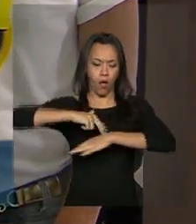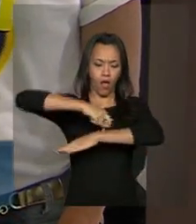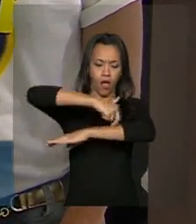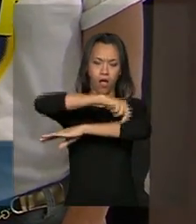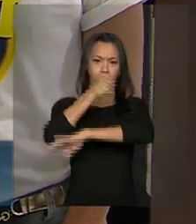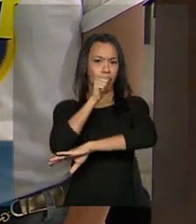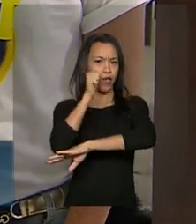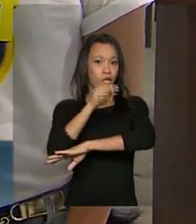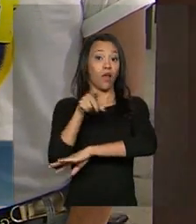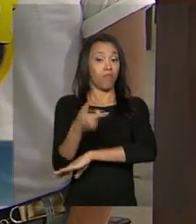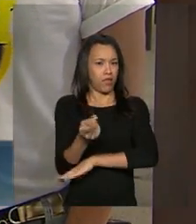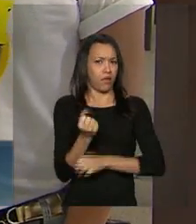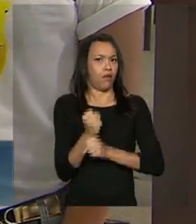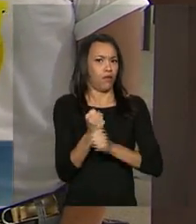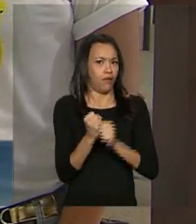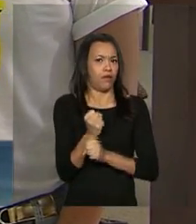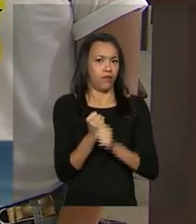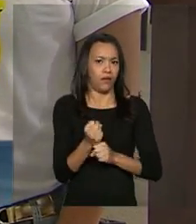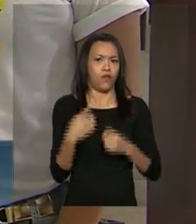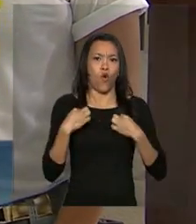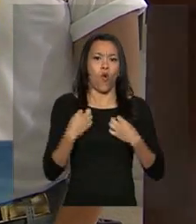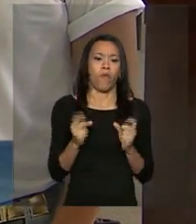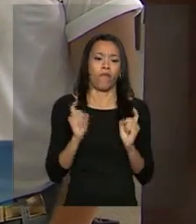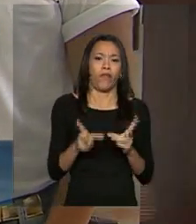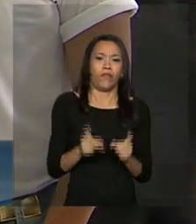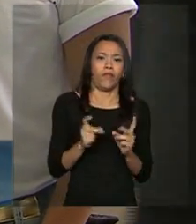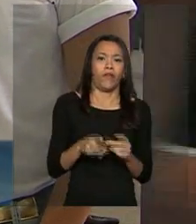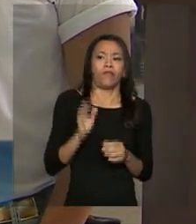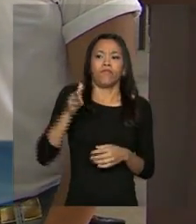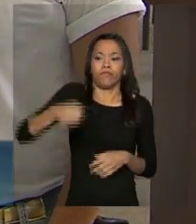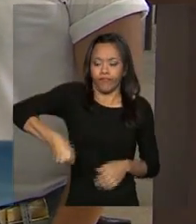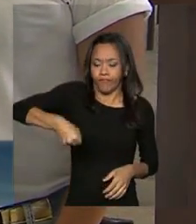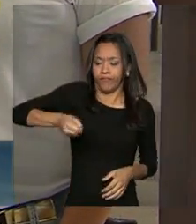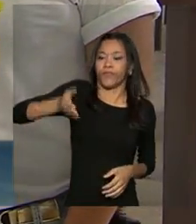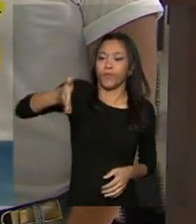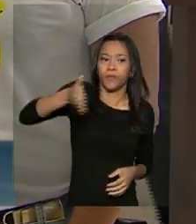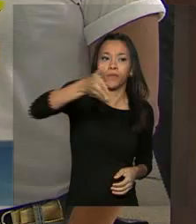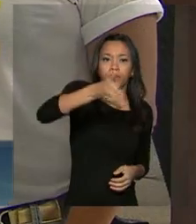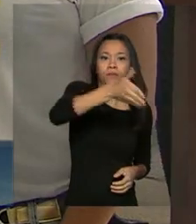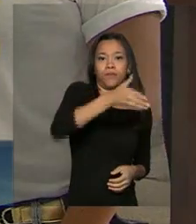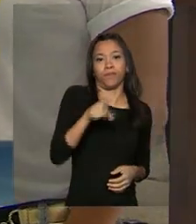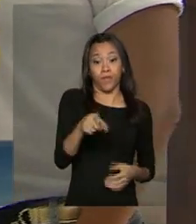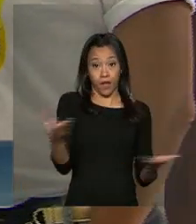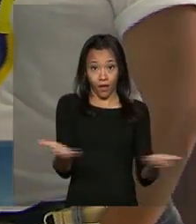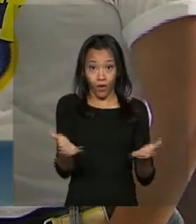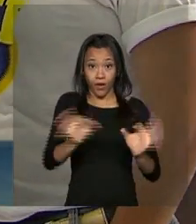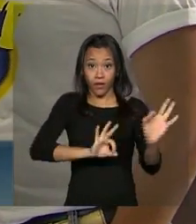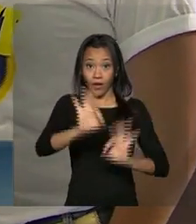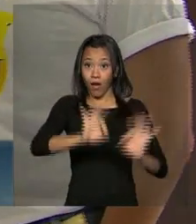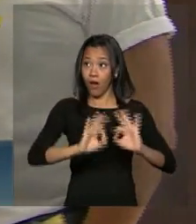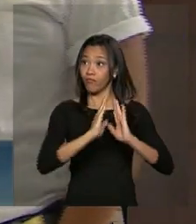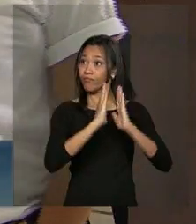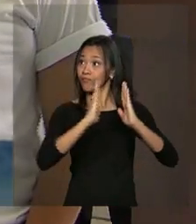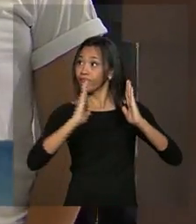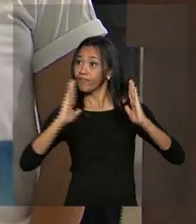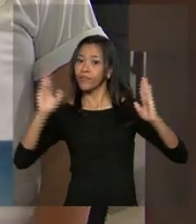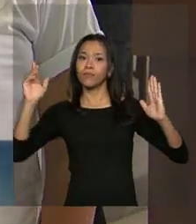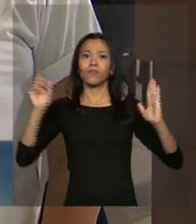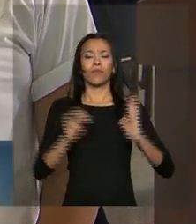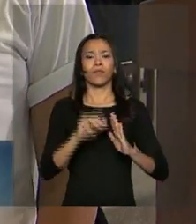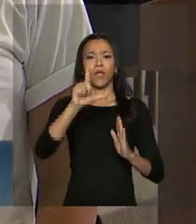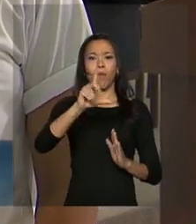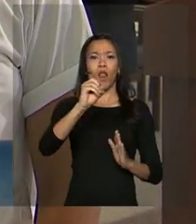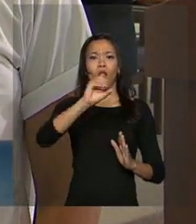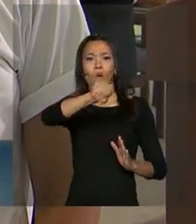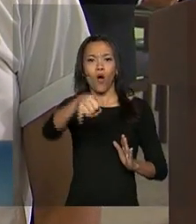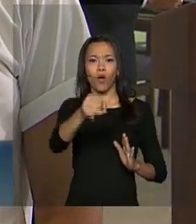anos como sacoleira até resolver se formalizar. E hoje já tem até uma loja montada, né, Carlota? Sim. A minha loja chama Espaço da